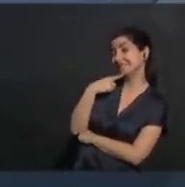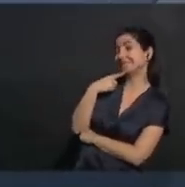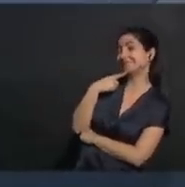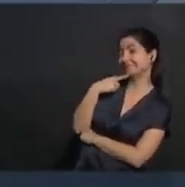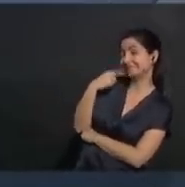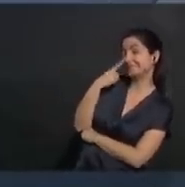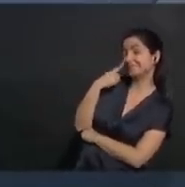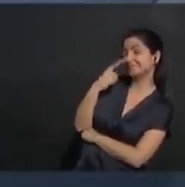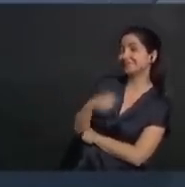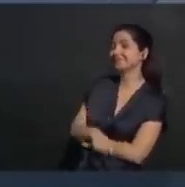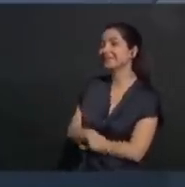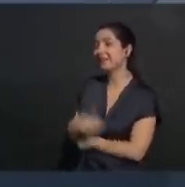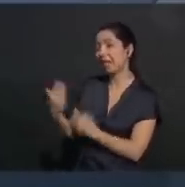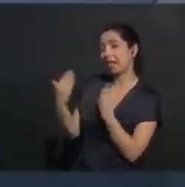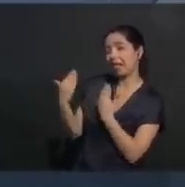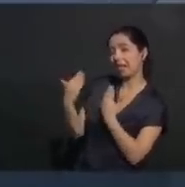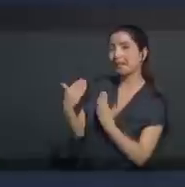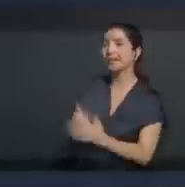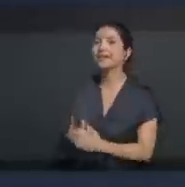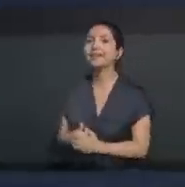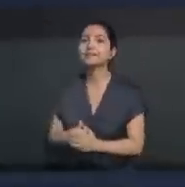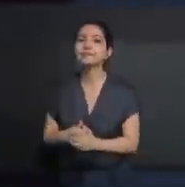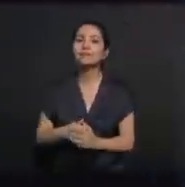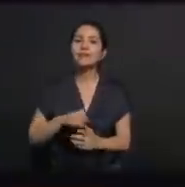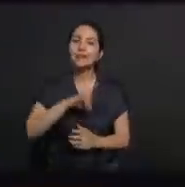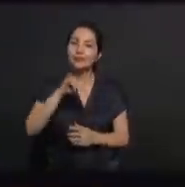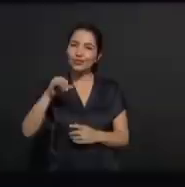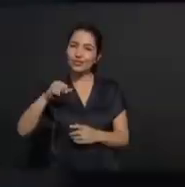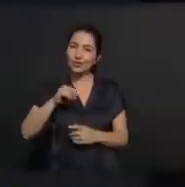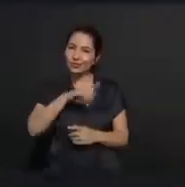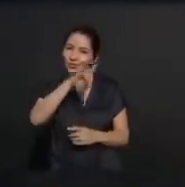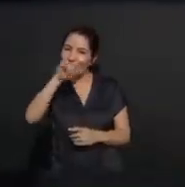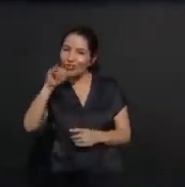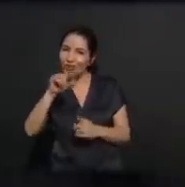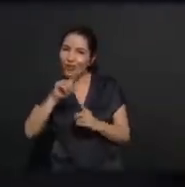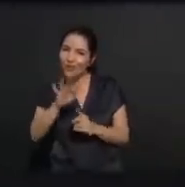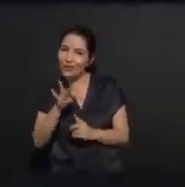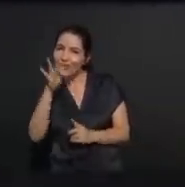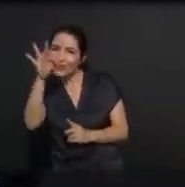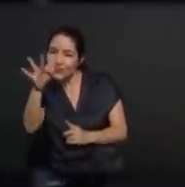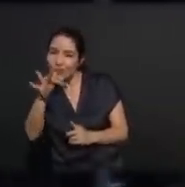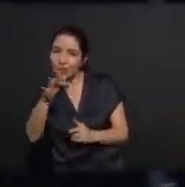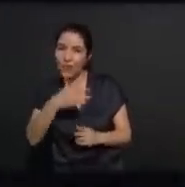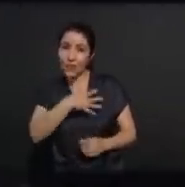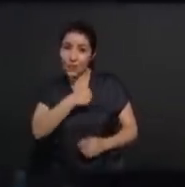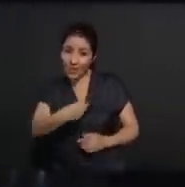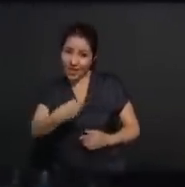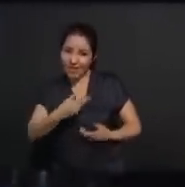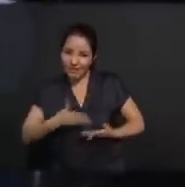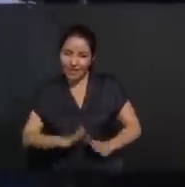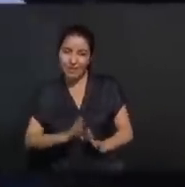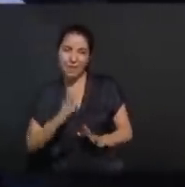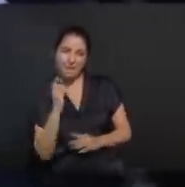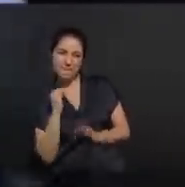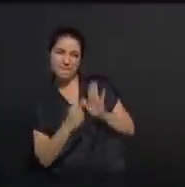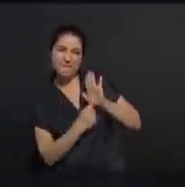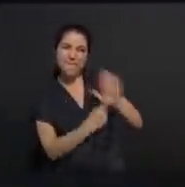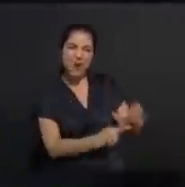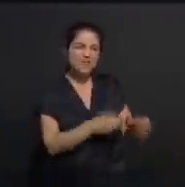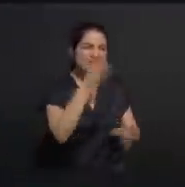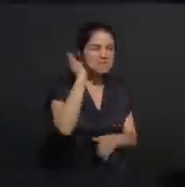ai, mas eu amo. O dia que você tiver filho, escorraça eles. Mostra para eles o quanto eles são burro, bobo.